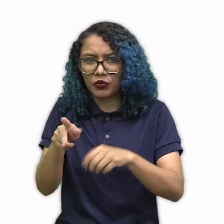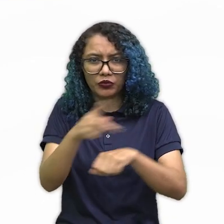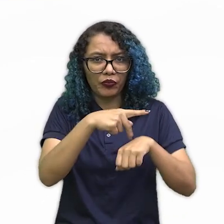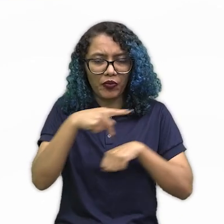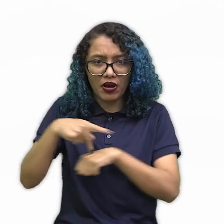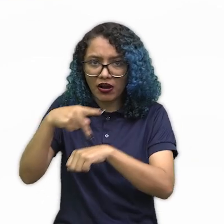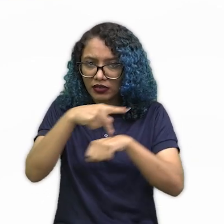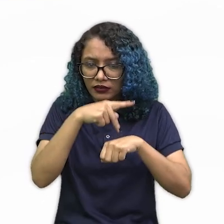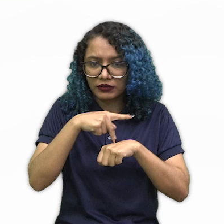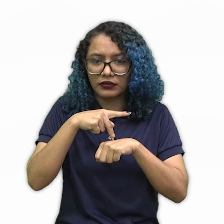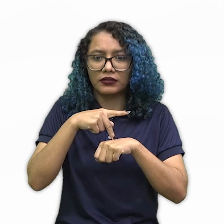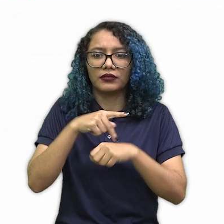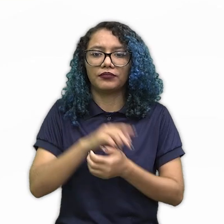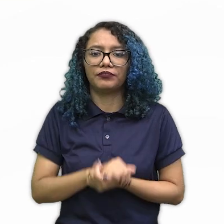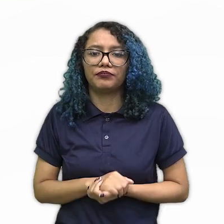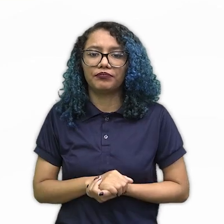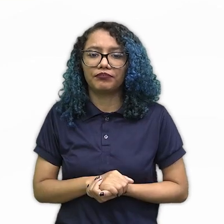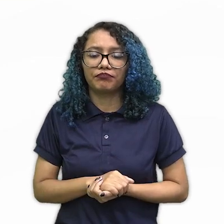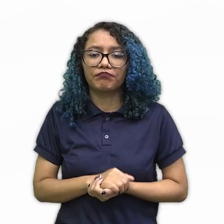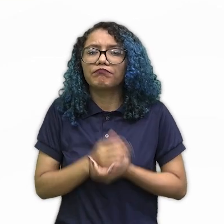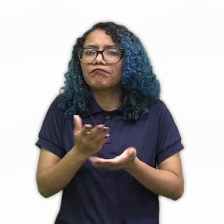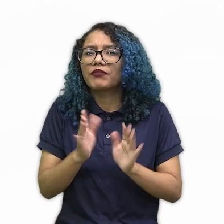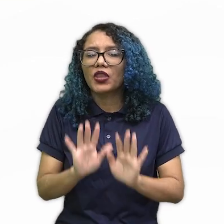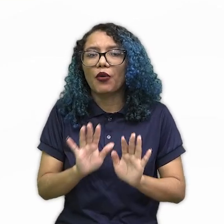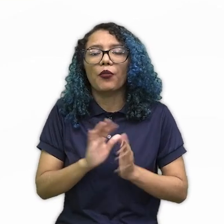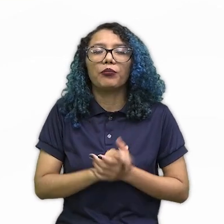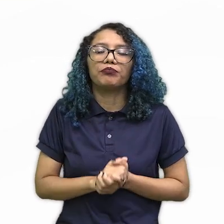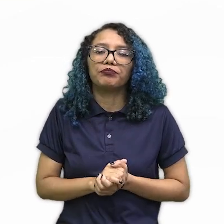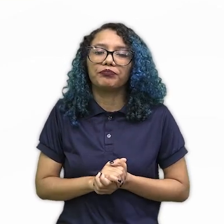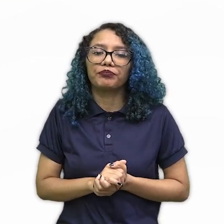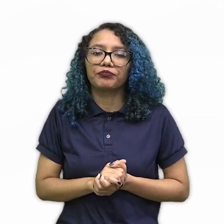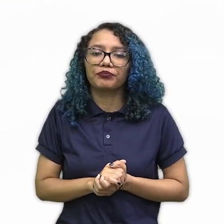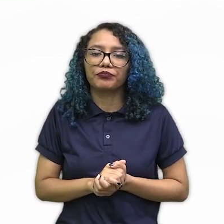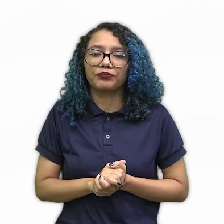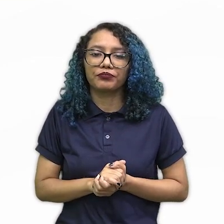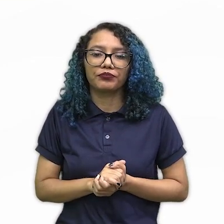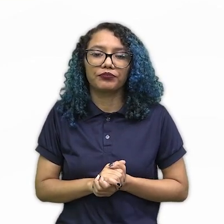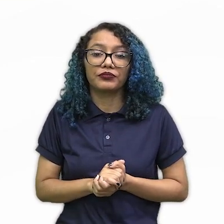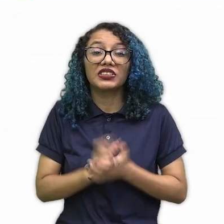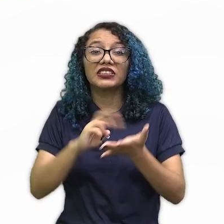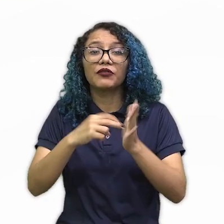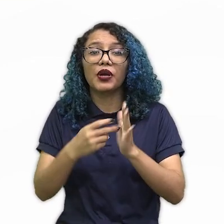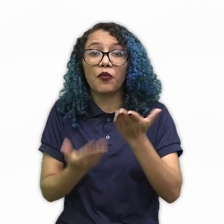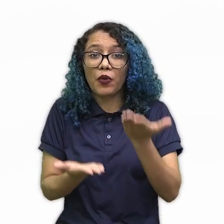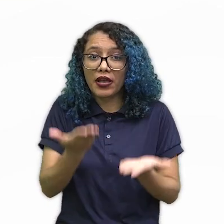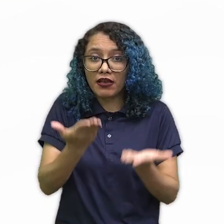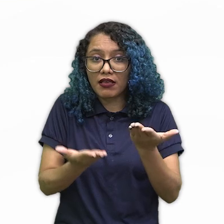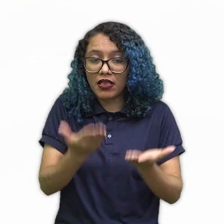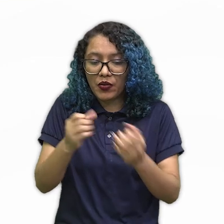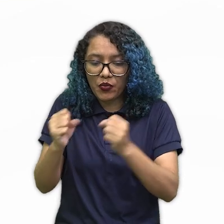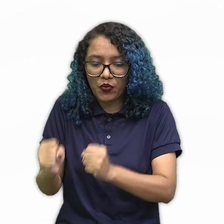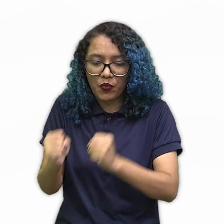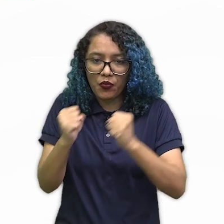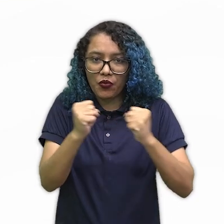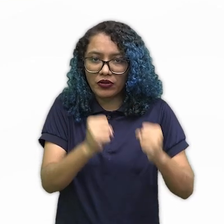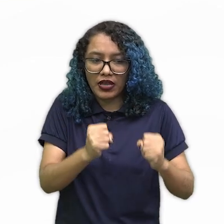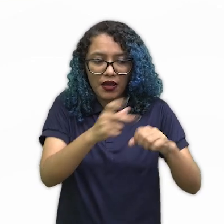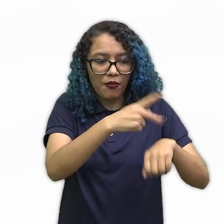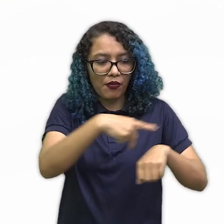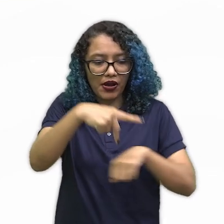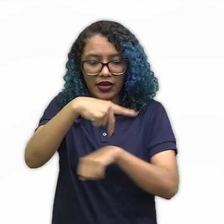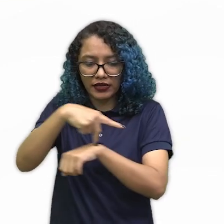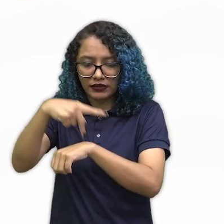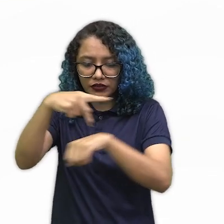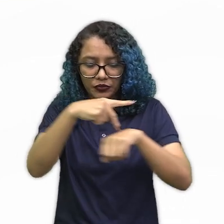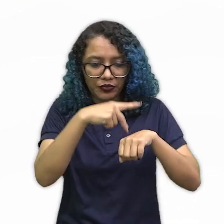basicamente, uma ordem geopolítica mundial nada mais é do que esse equilíbrio de poder que vai se estabelecer entre os